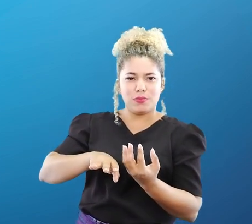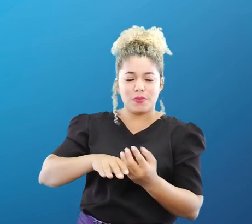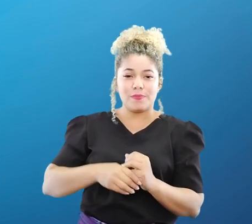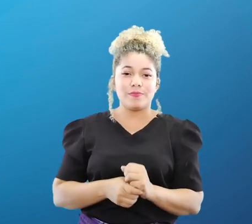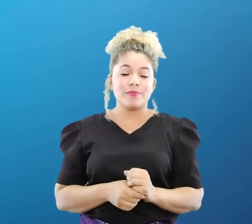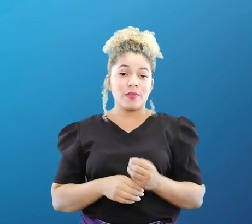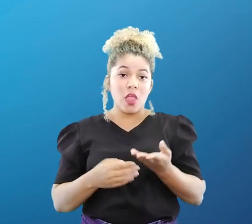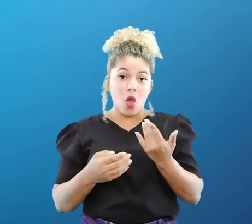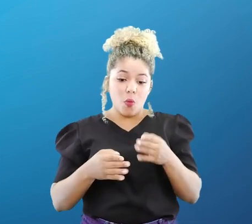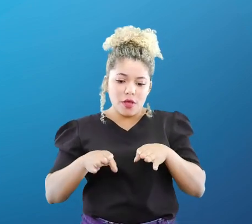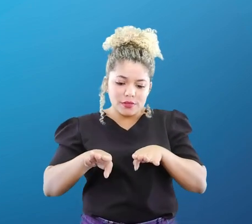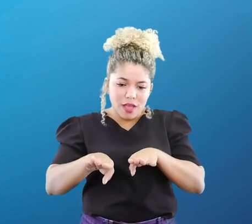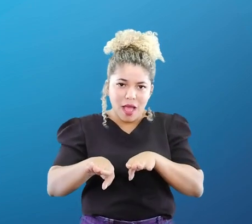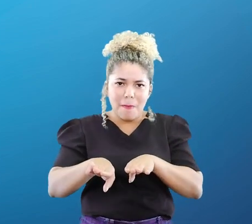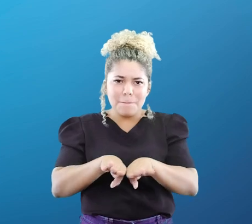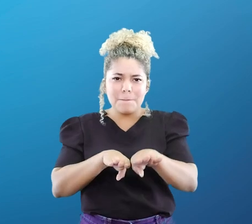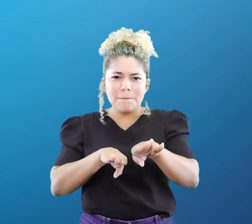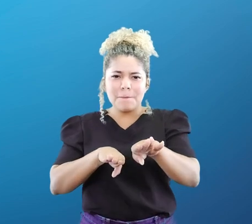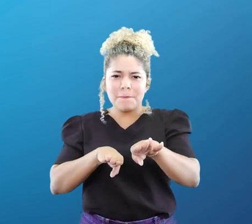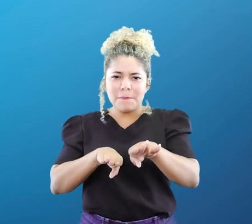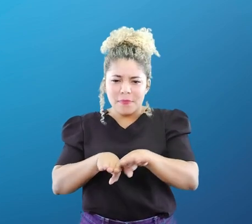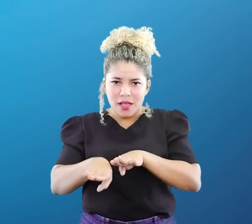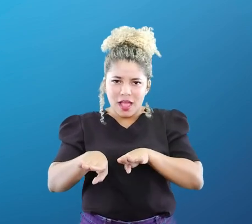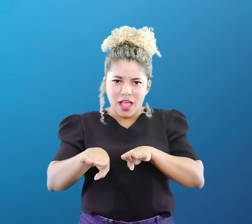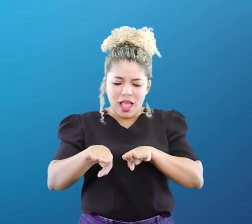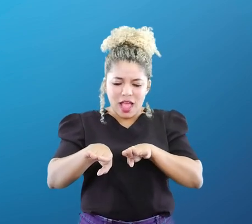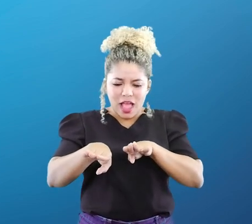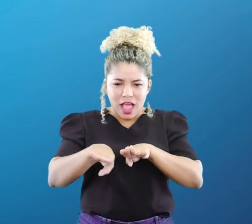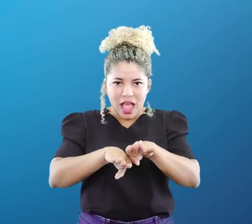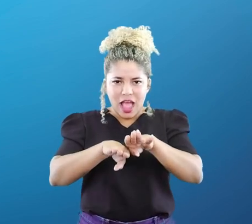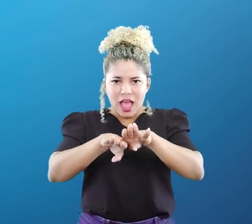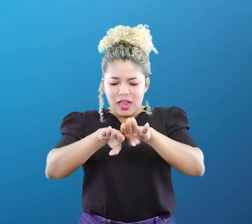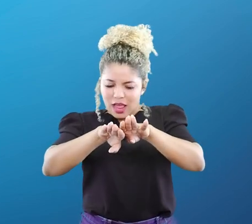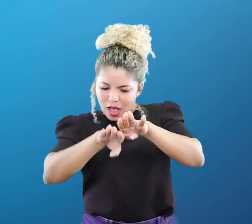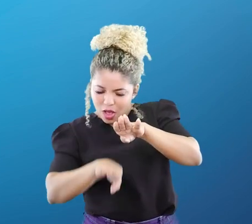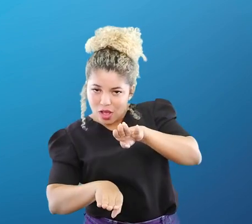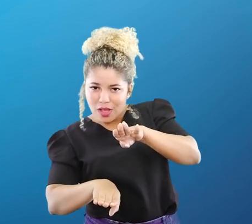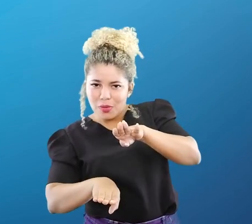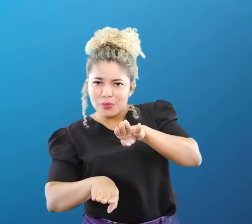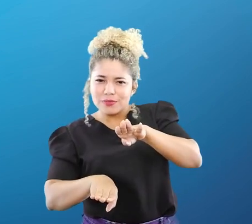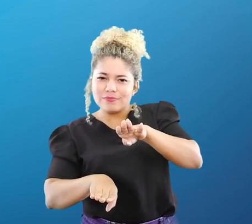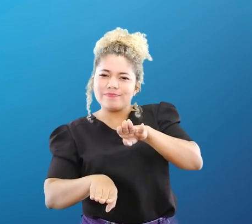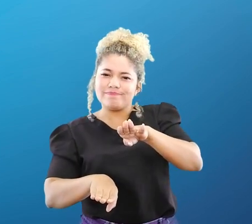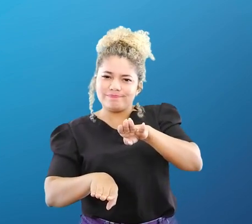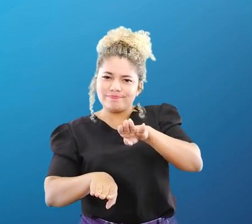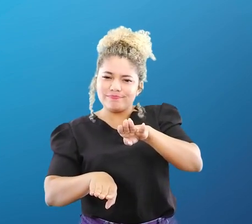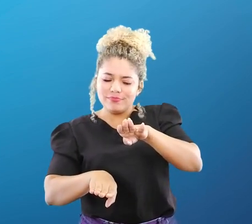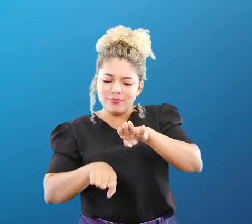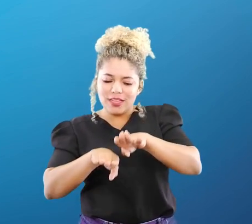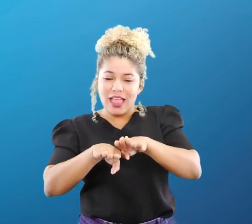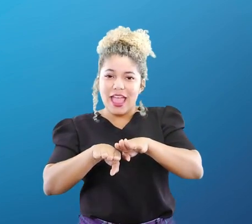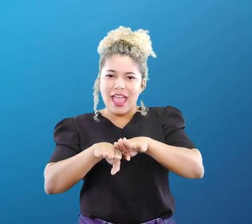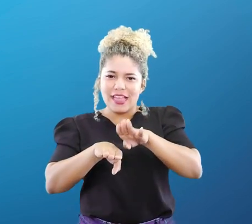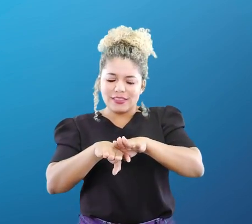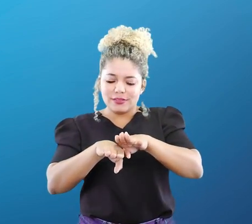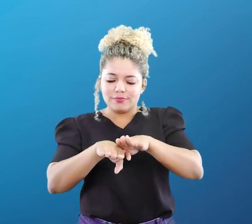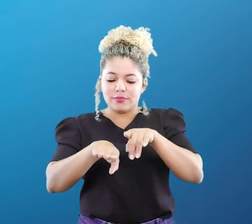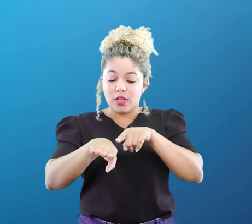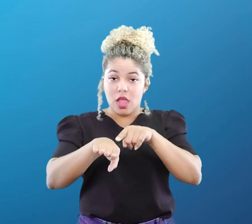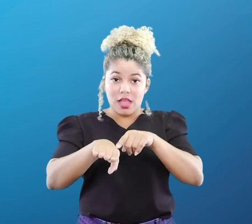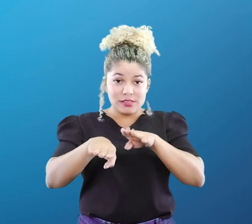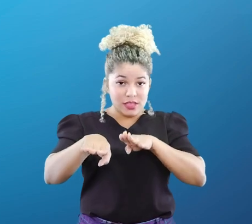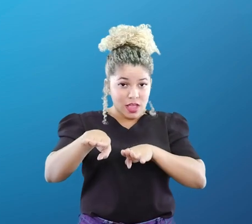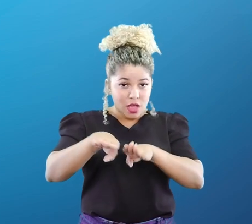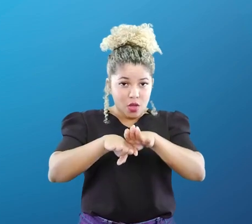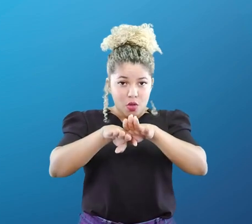Quando as placas chocam-se, a placa mais densa afunda-se, retornando ao manto. Então, a placa que estava abaixo, a placa